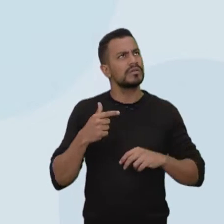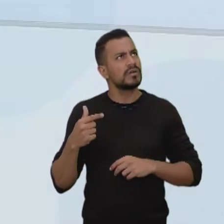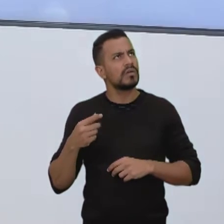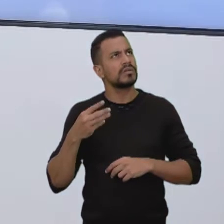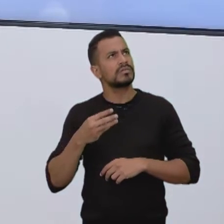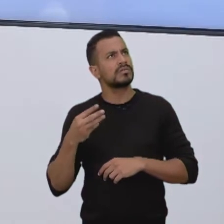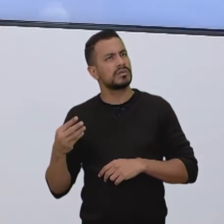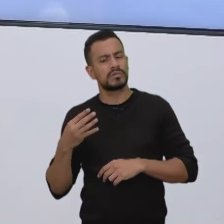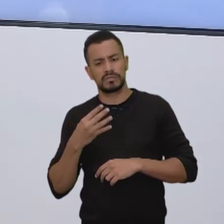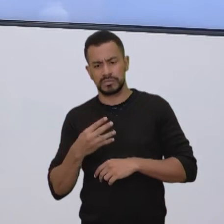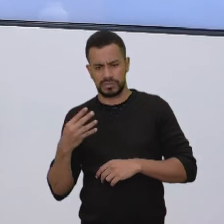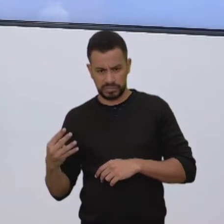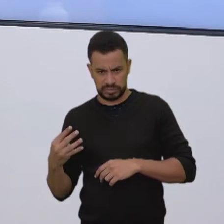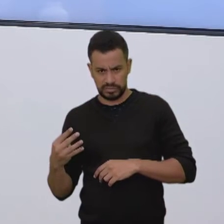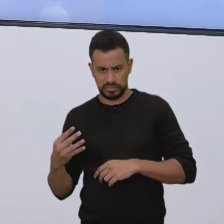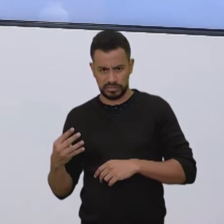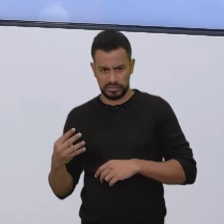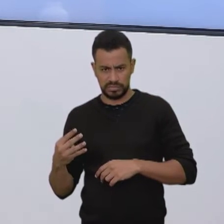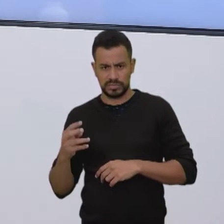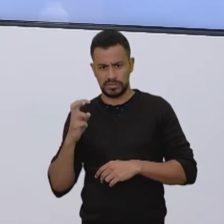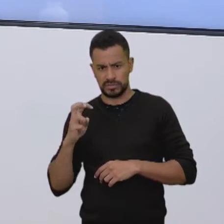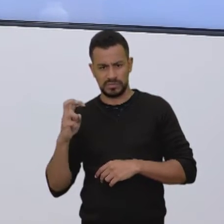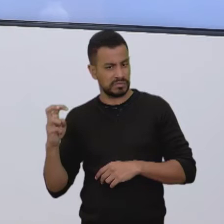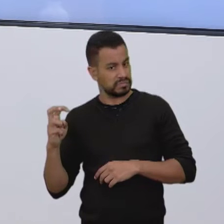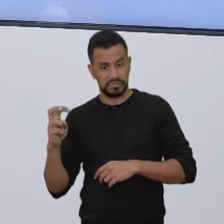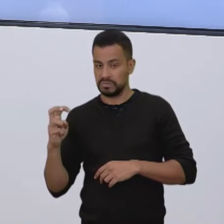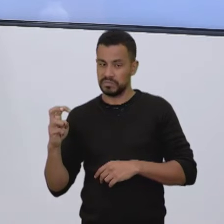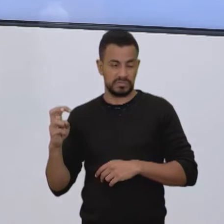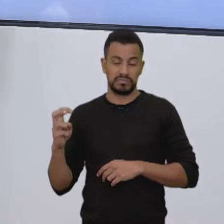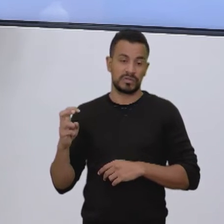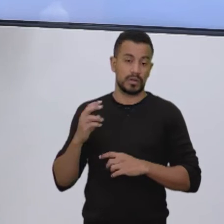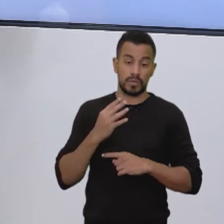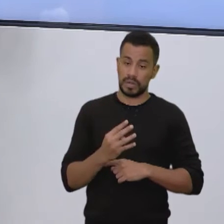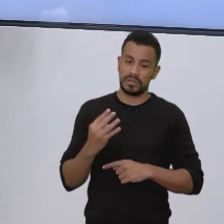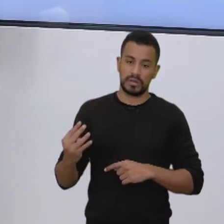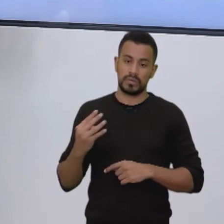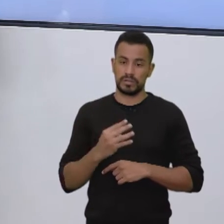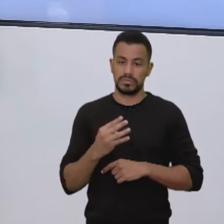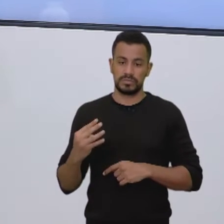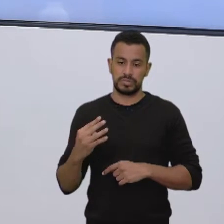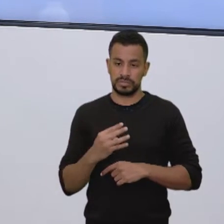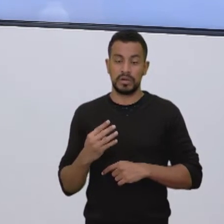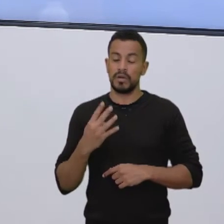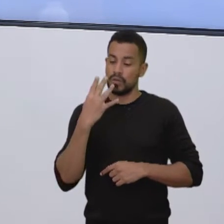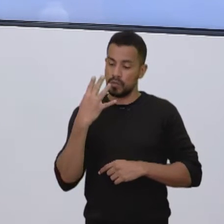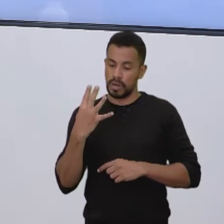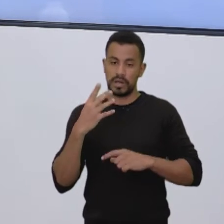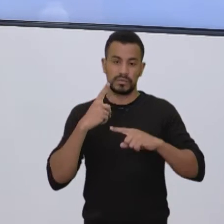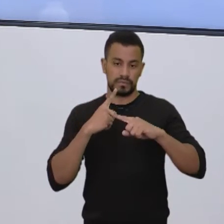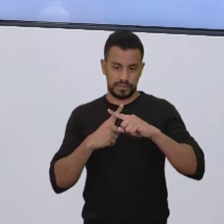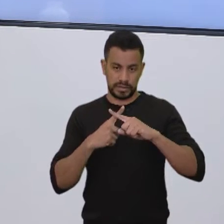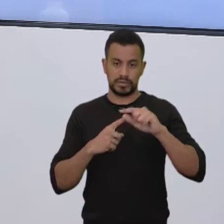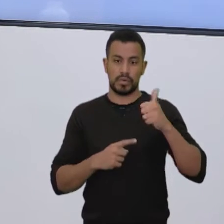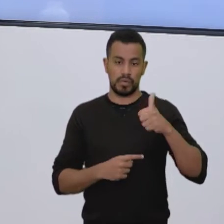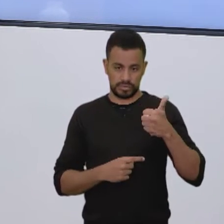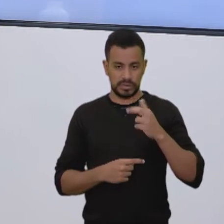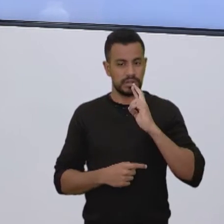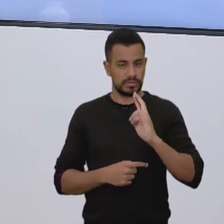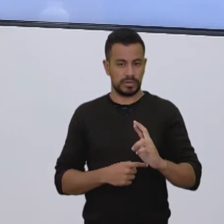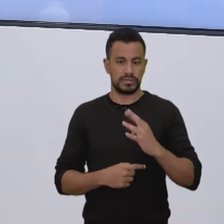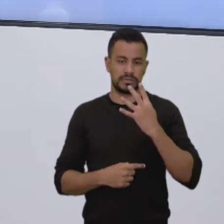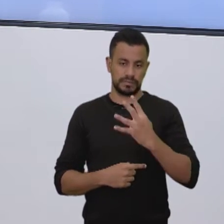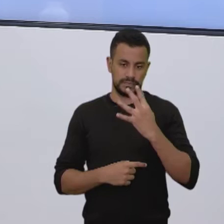33, 44, 55, não, tem que ser 44. Então, 4 vezes 11 vai dar